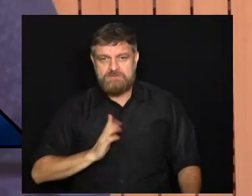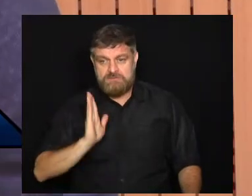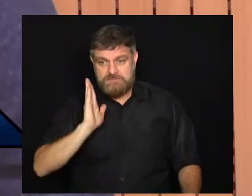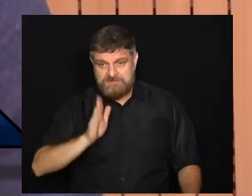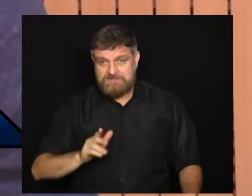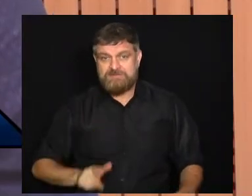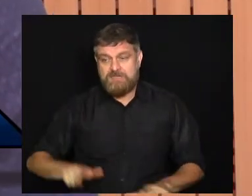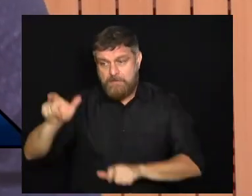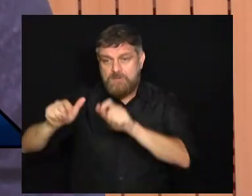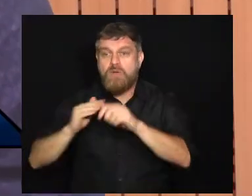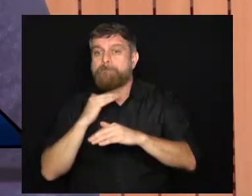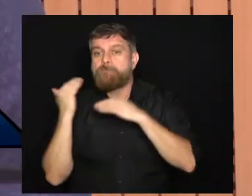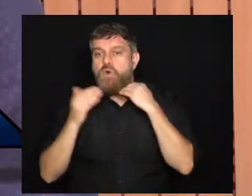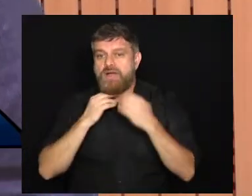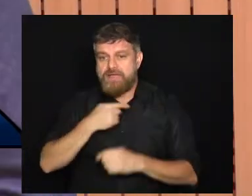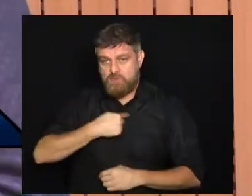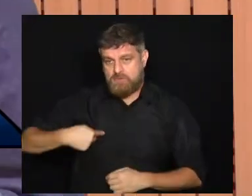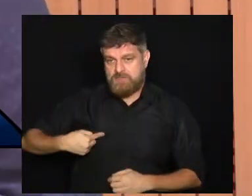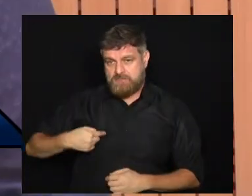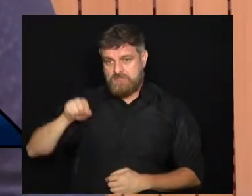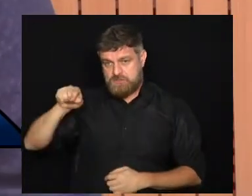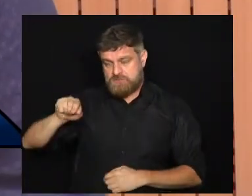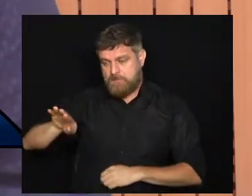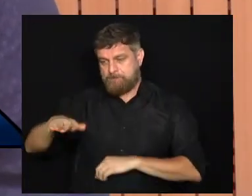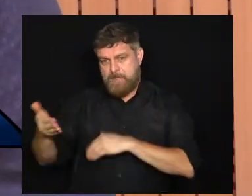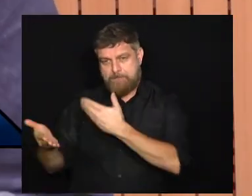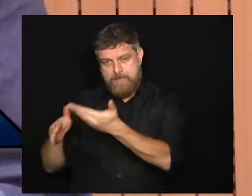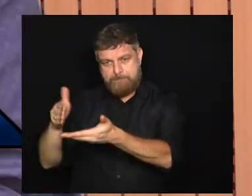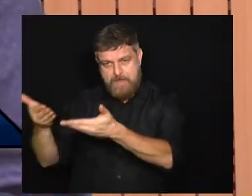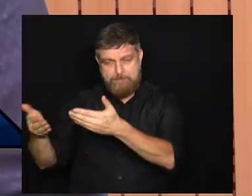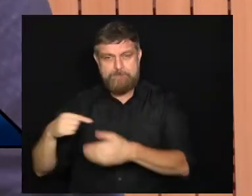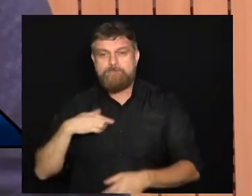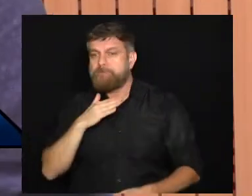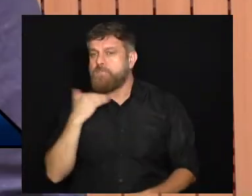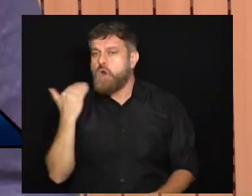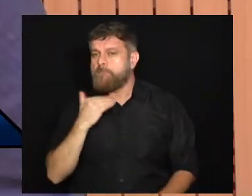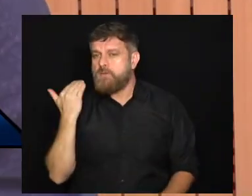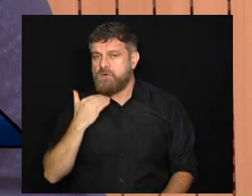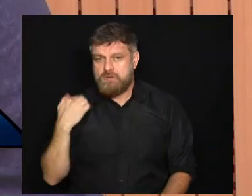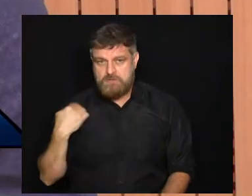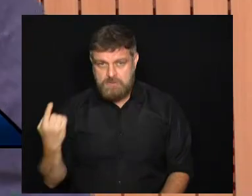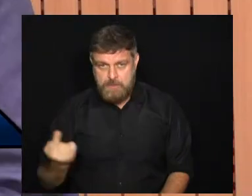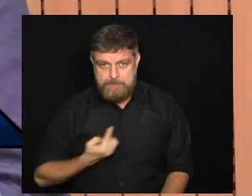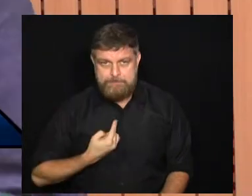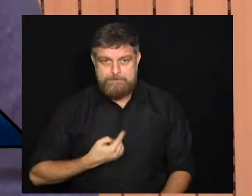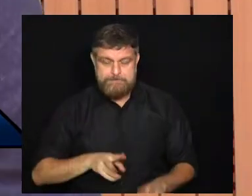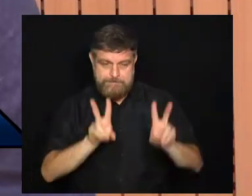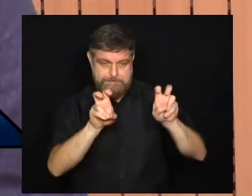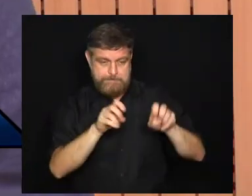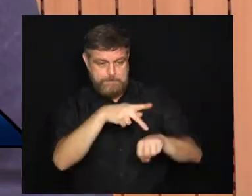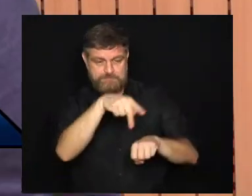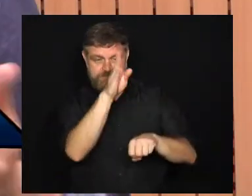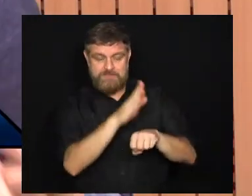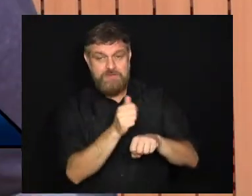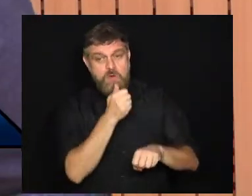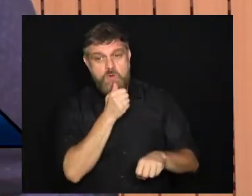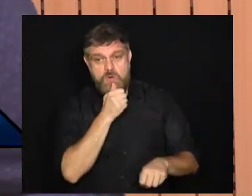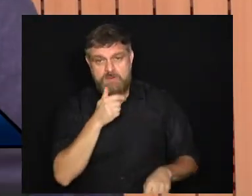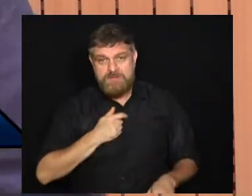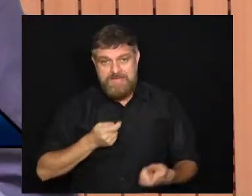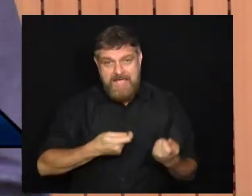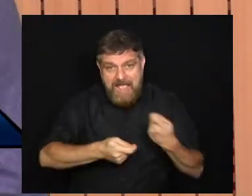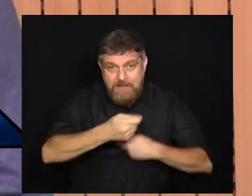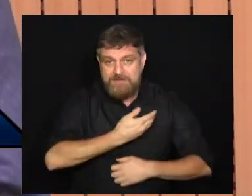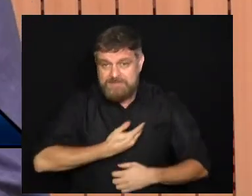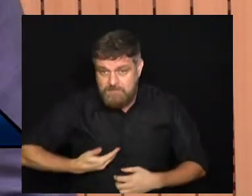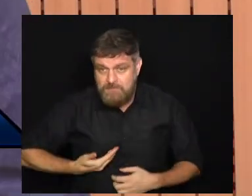mais de 1000 mortes na China já, né? Feito, a gente disse várias vezes, em vários momentos, não há motivo para pânico, nem nada desse tipo ainda, mas do ponto de vista da administração